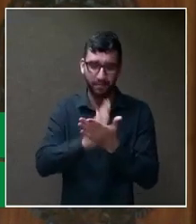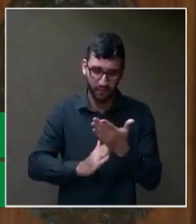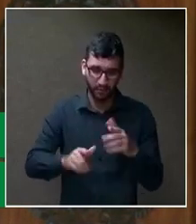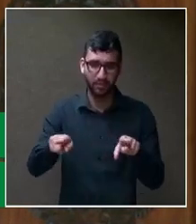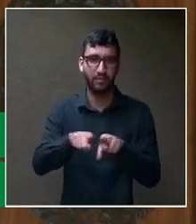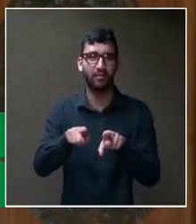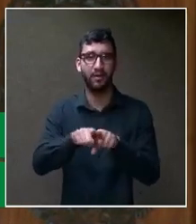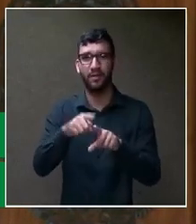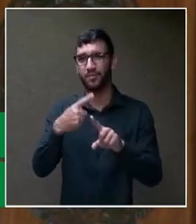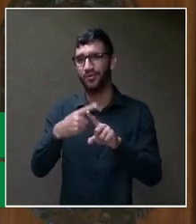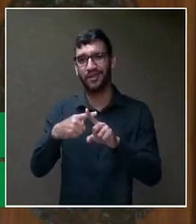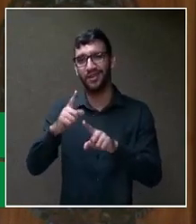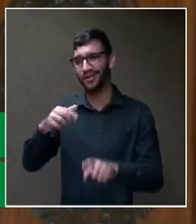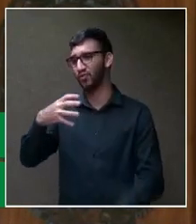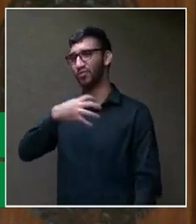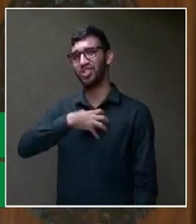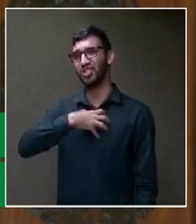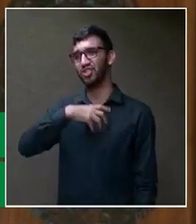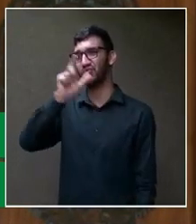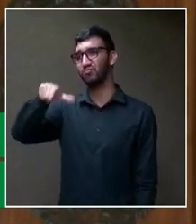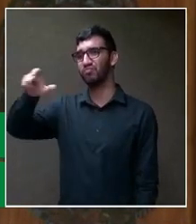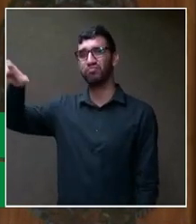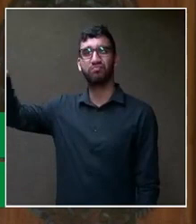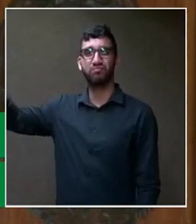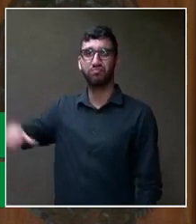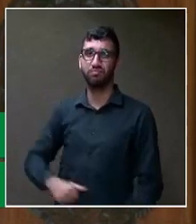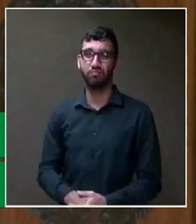Isso também é subjetivo. Pois não.